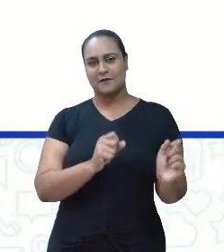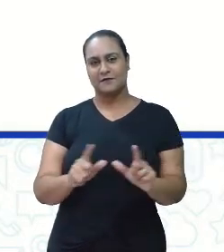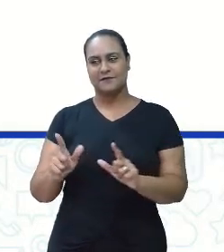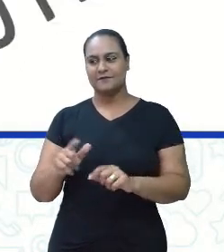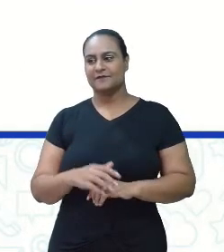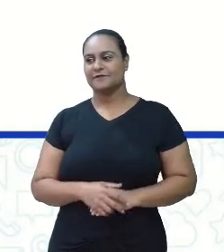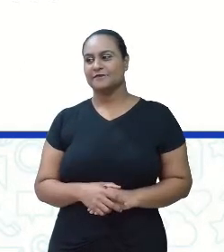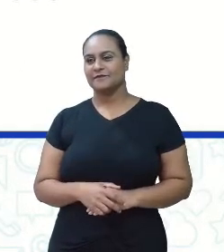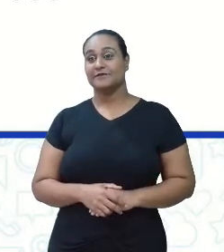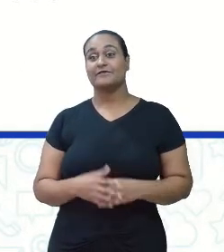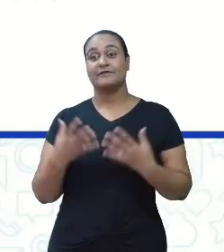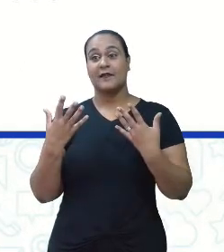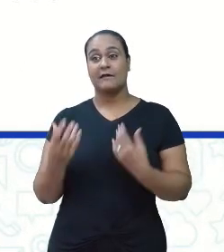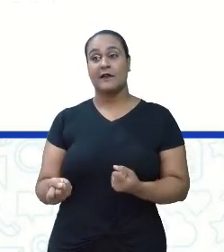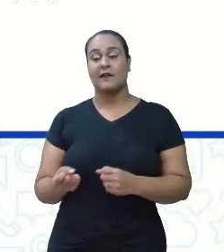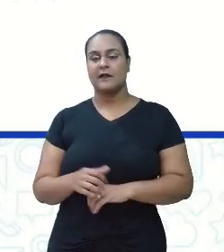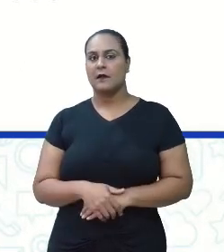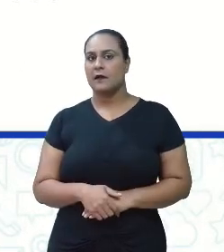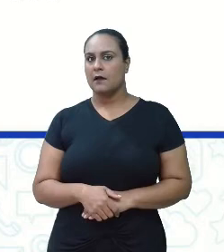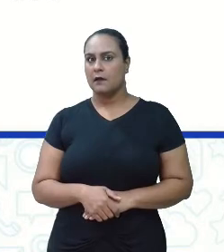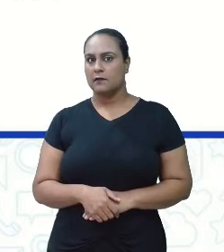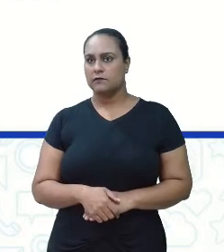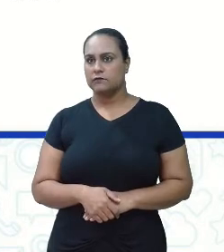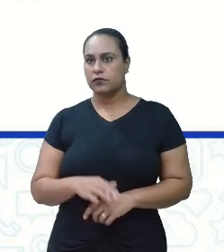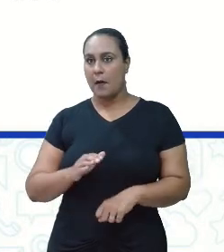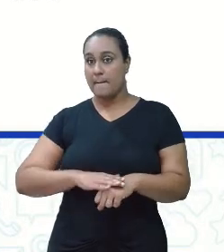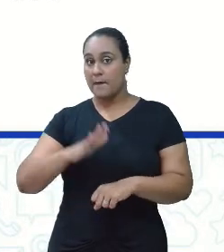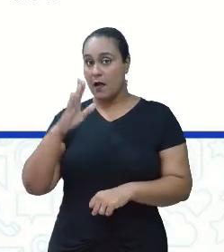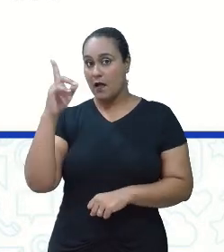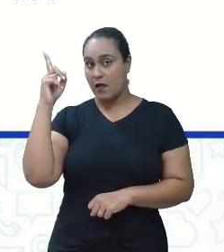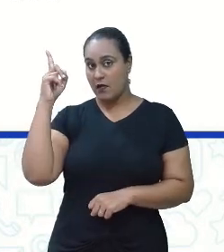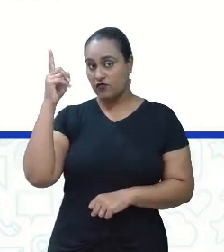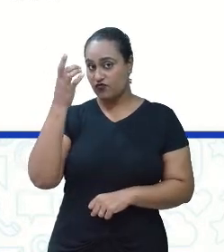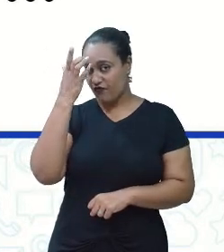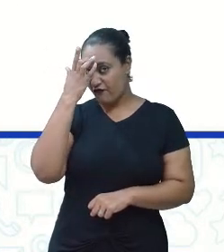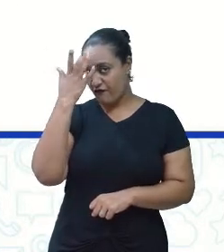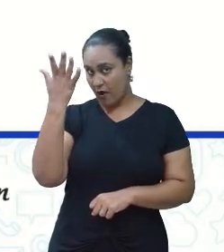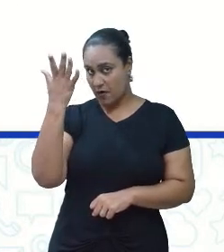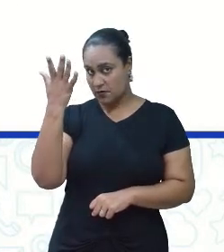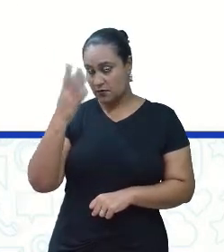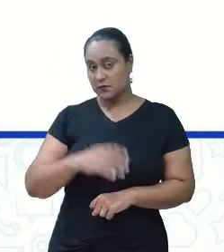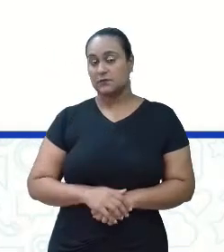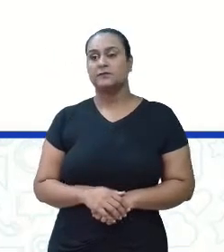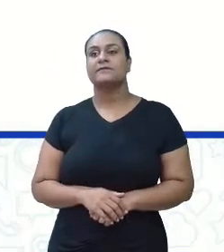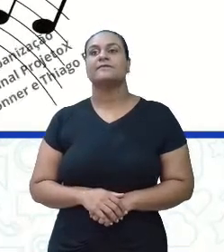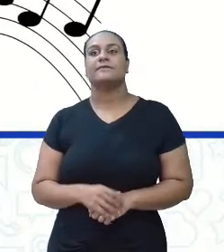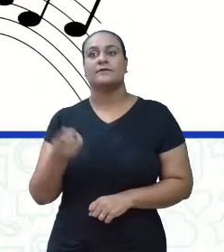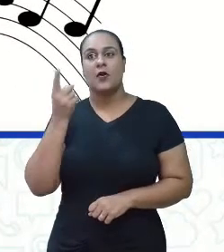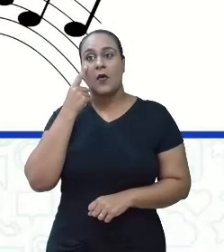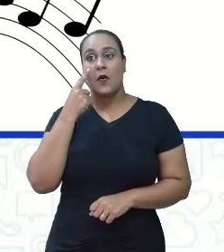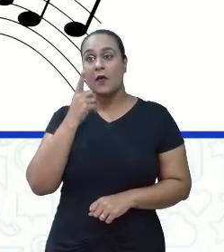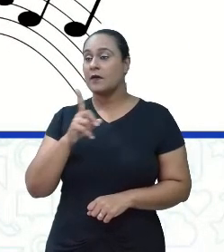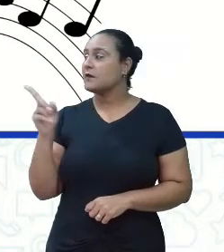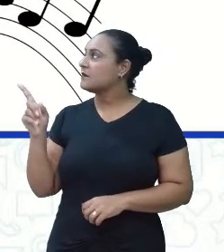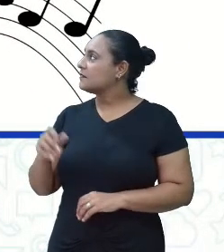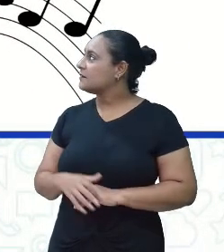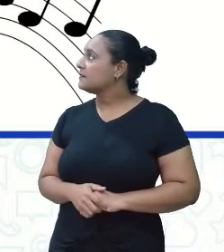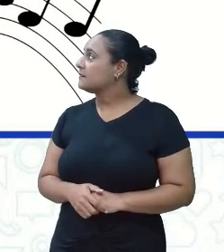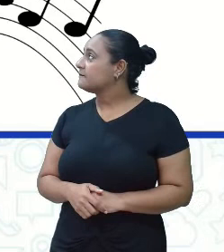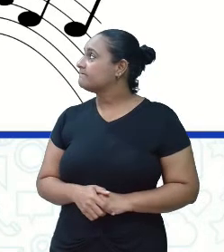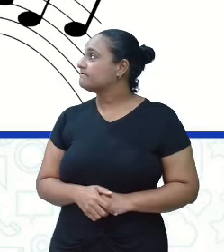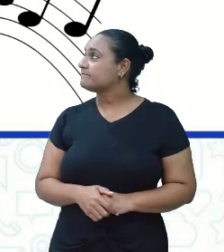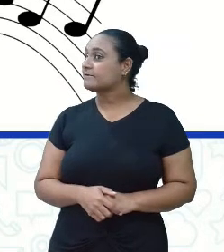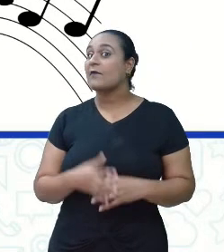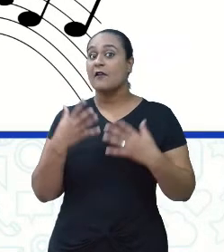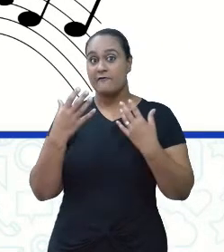gentileza. Vamos lá, olha só, deixando mais fácil, vamos deixar bem mais fácil. Chegamos, vamos